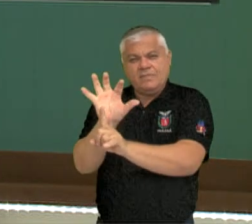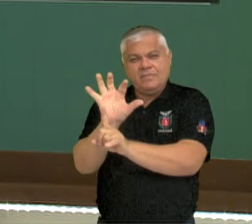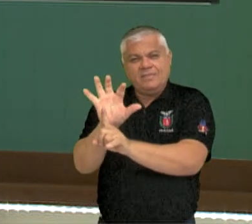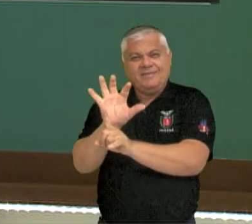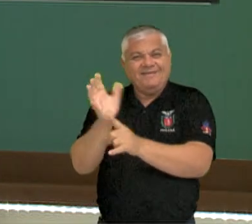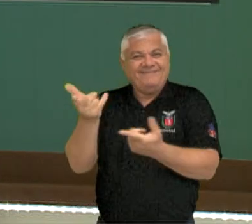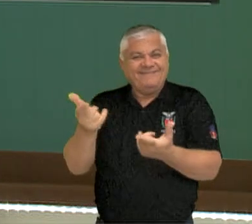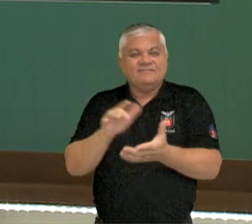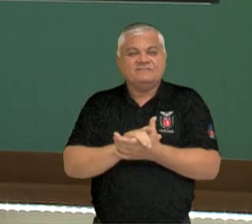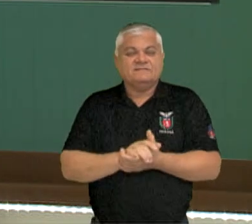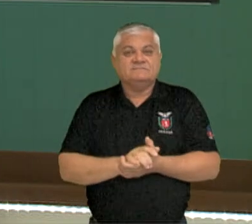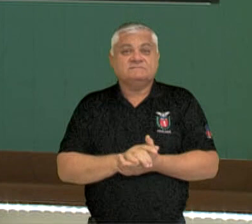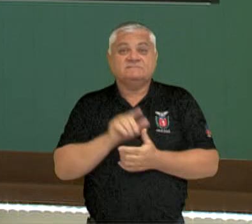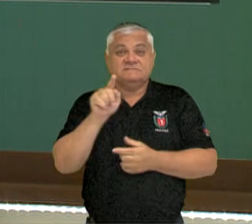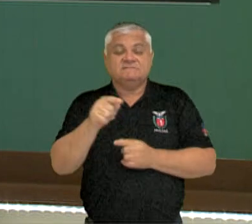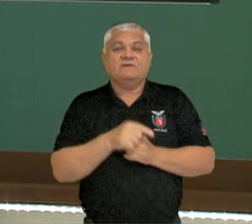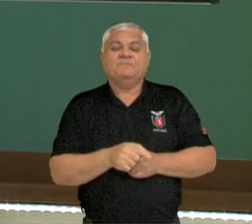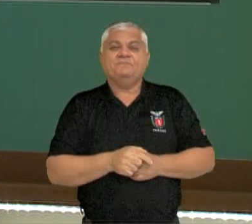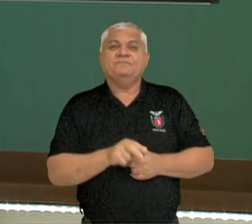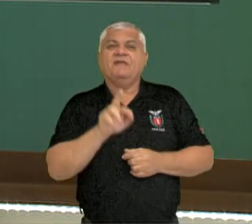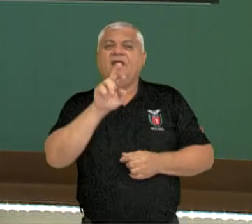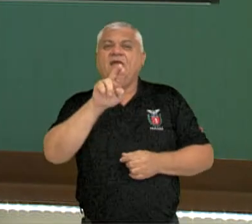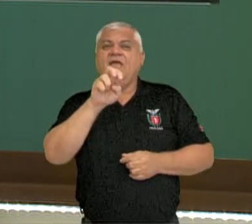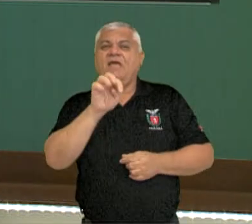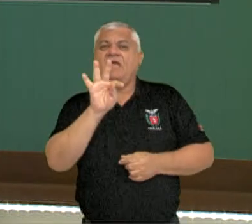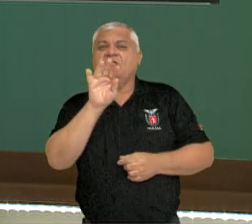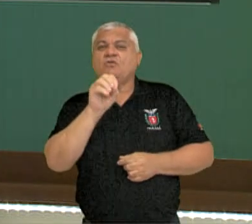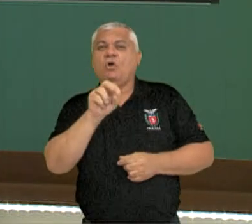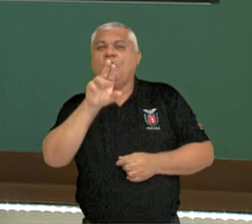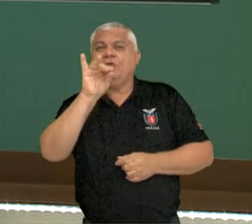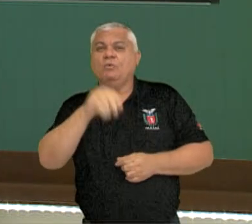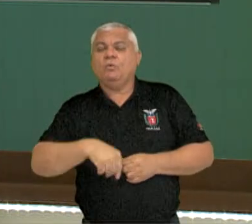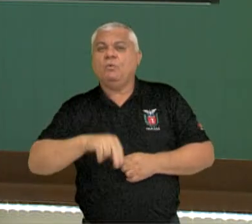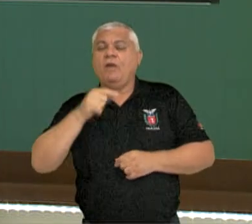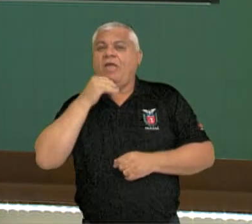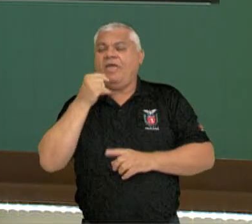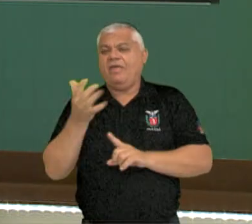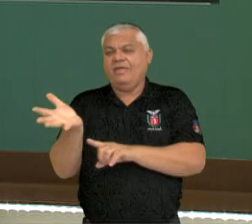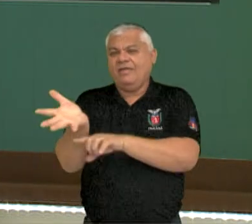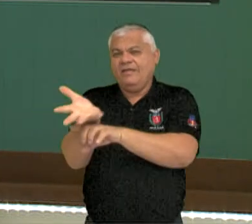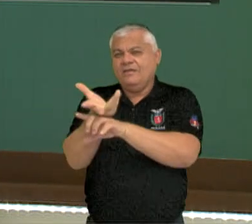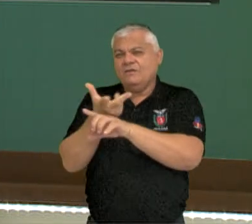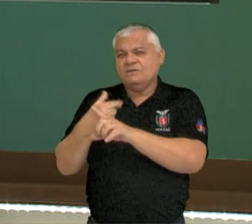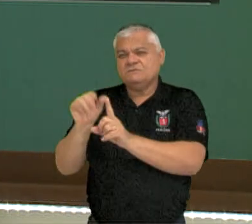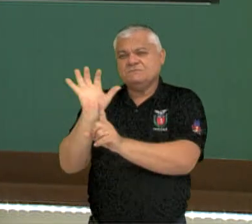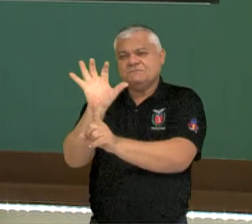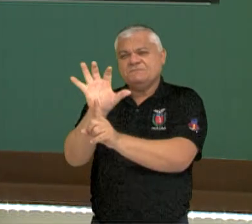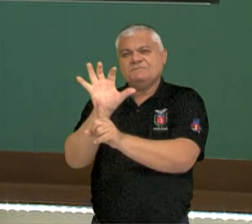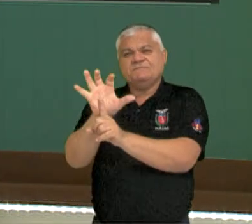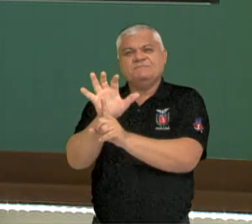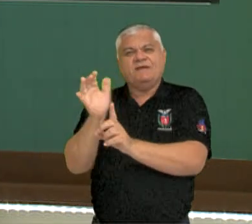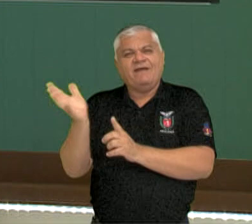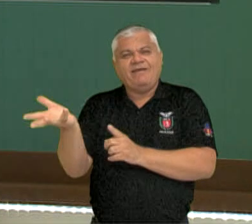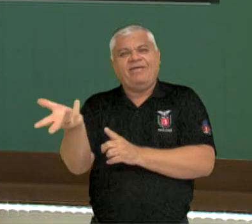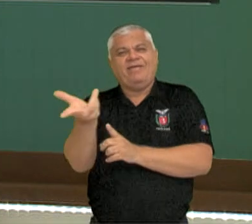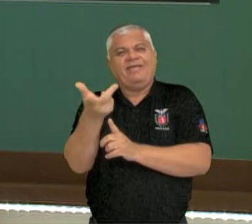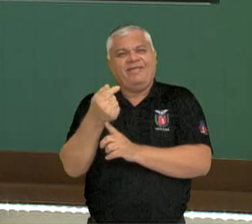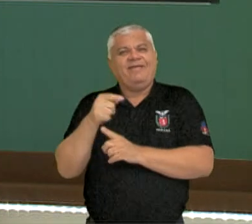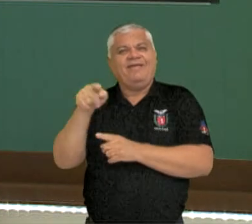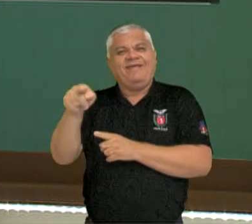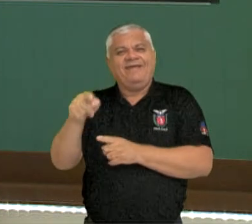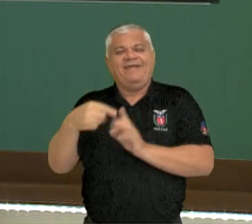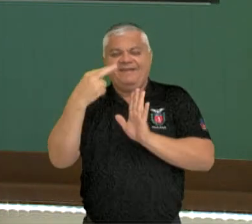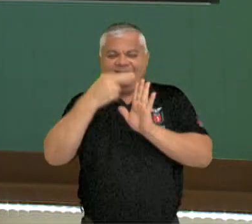assunto. Então, um recurso retórico, um recurso de persuasão é aquele que busca mesmo convencer